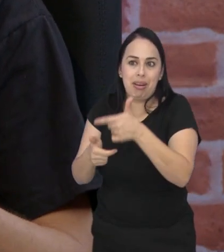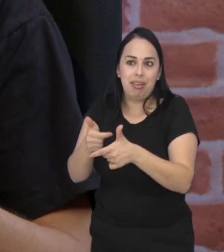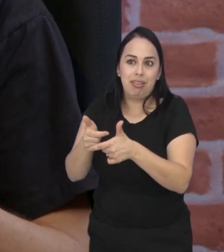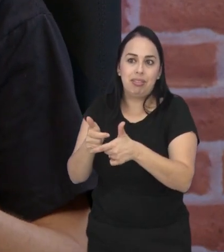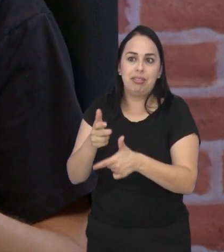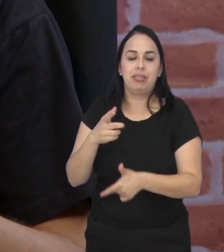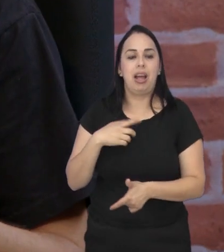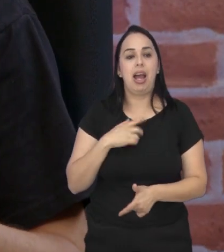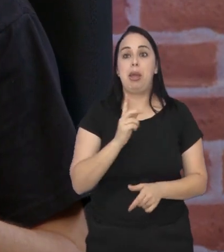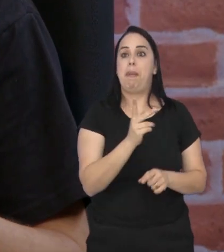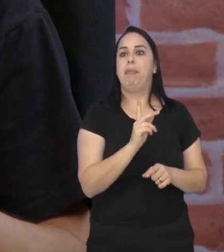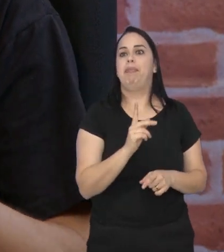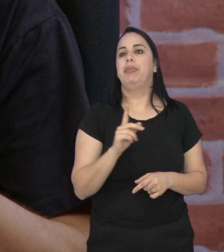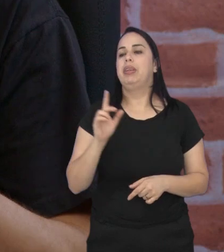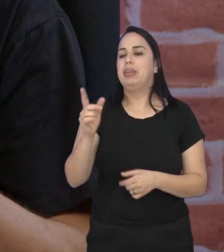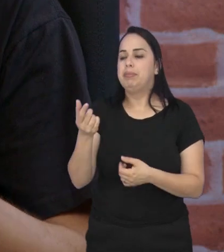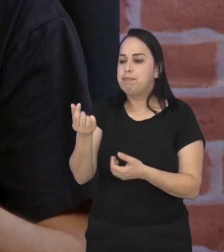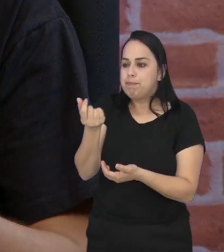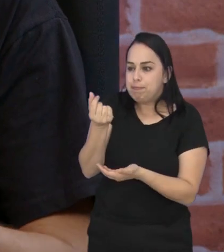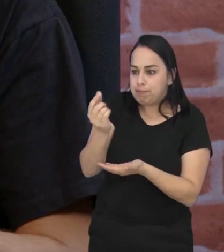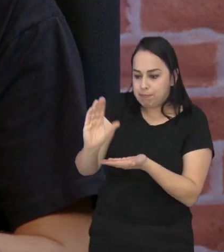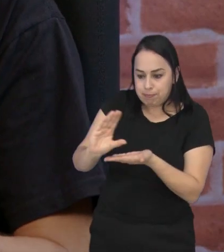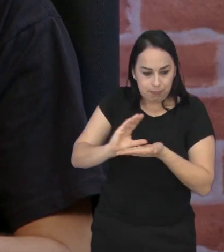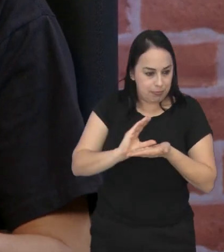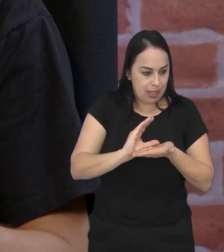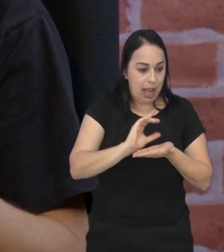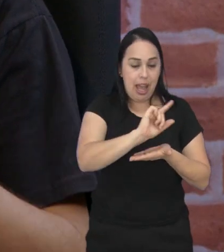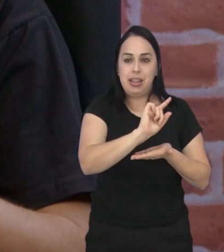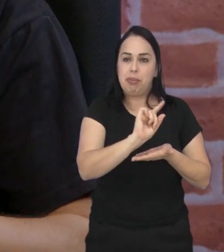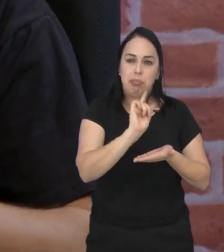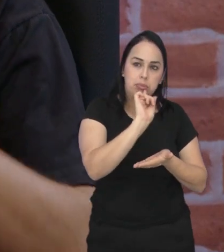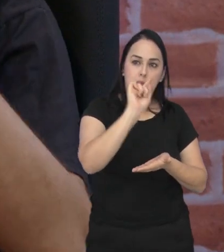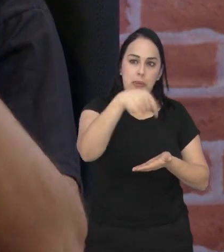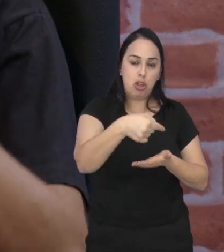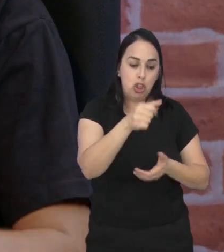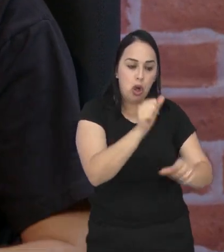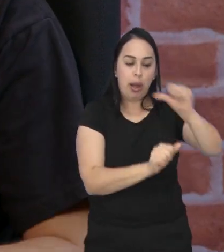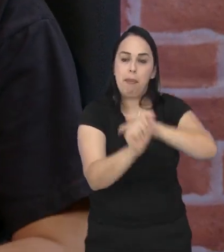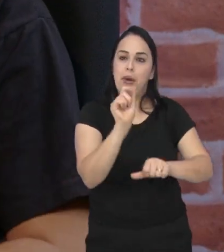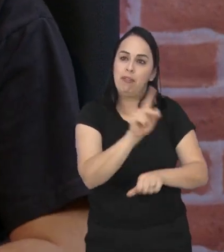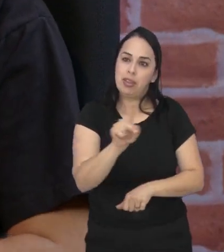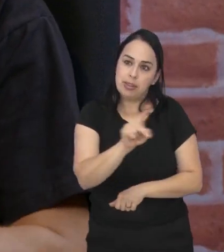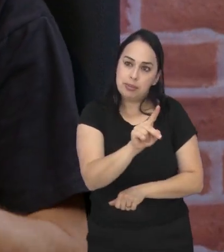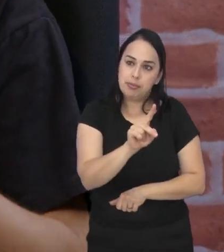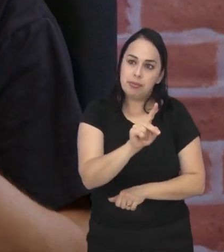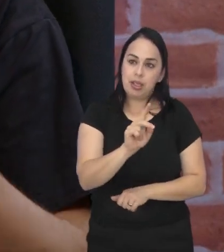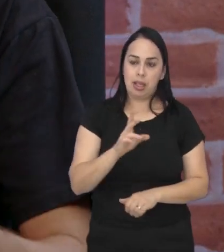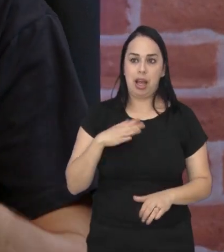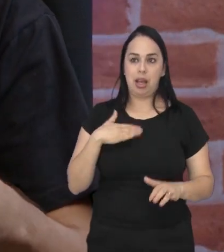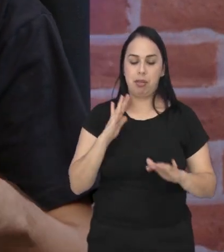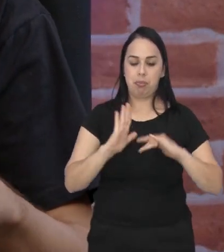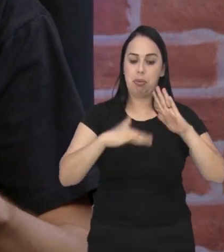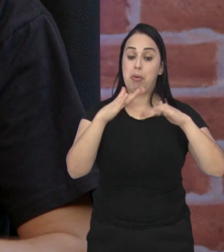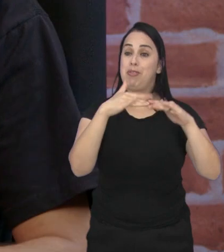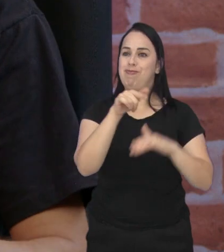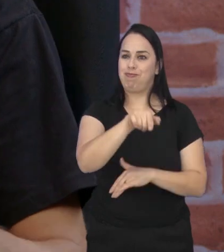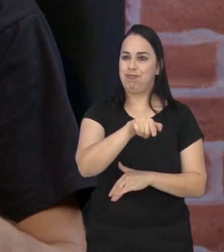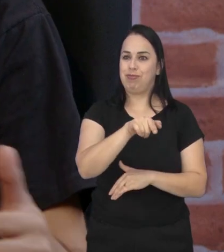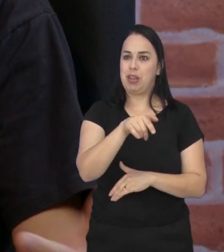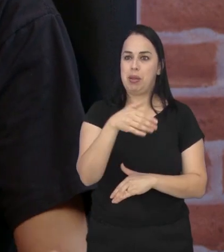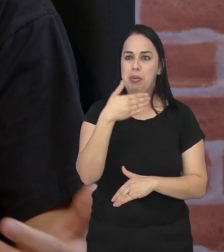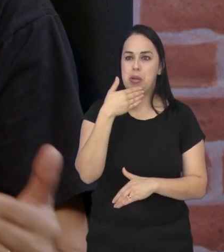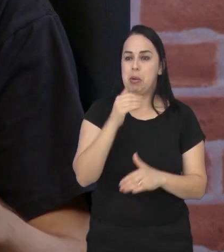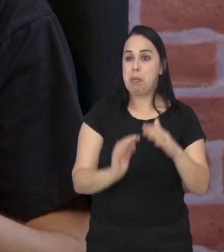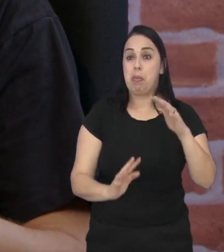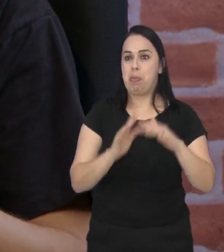pô, vou melhorar meu professor. Aí comecei a procurar um professor mais didático. E aí fui evoluindo, até que chegou uma hora que eu já estava estudando com